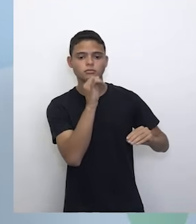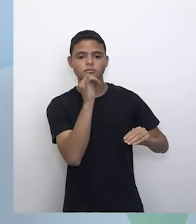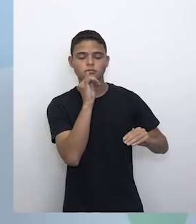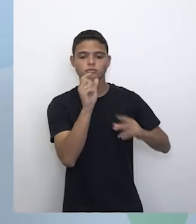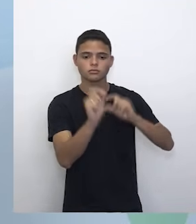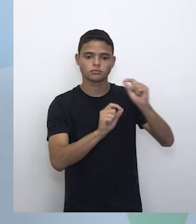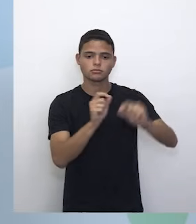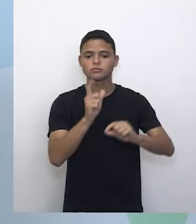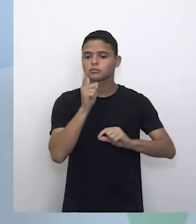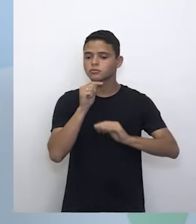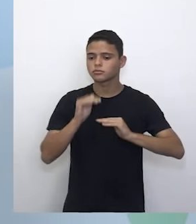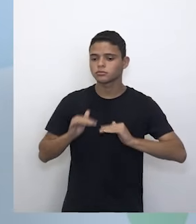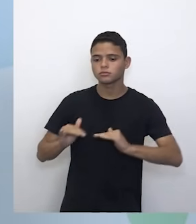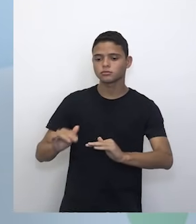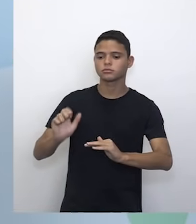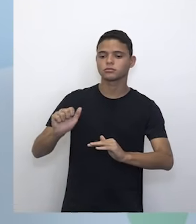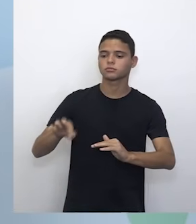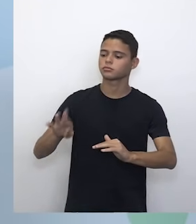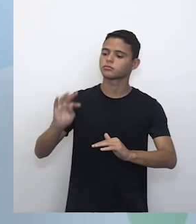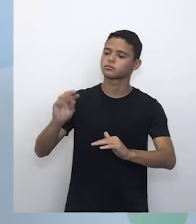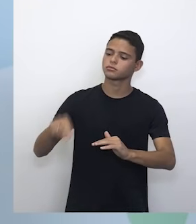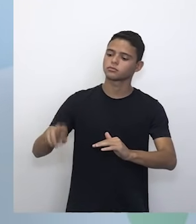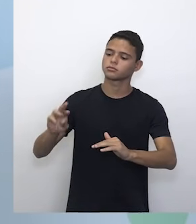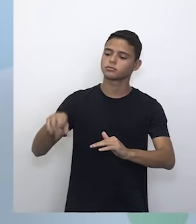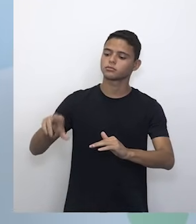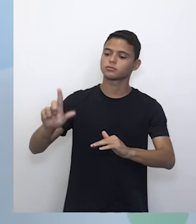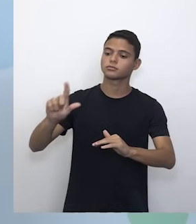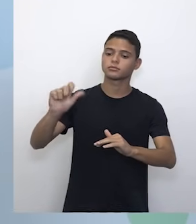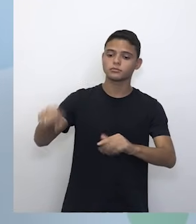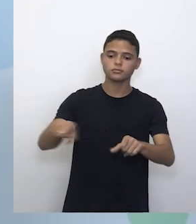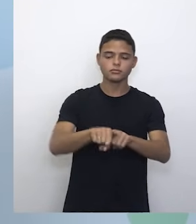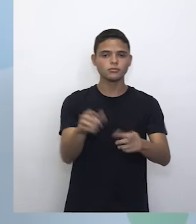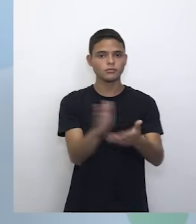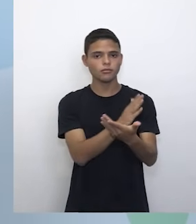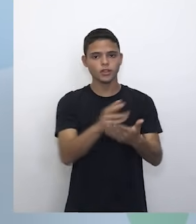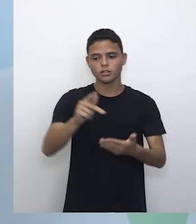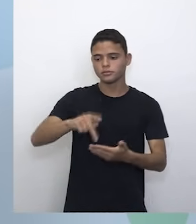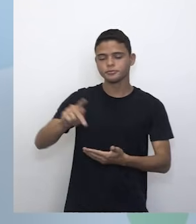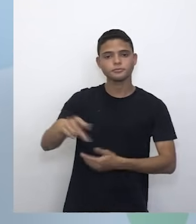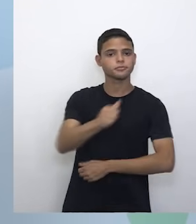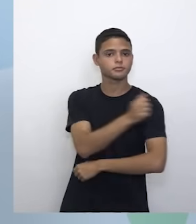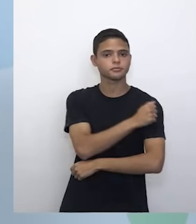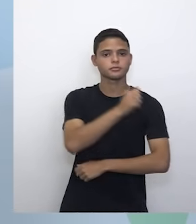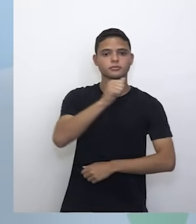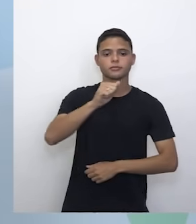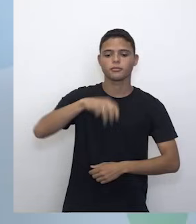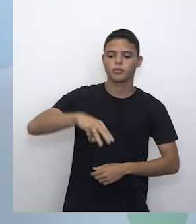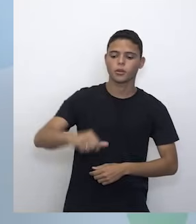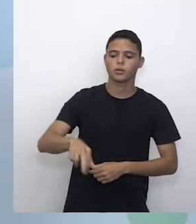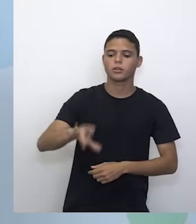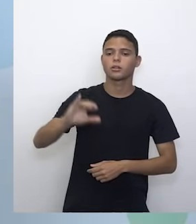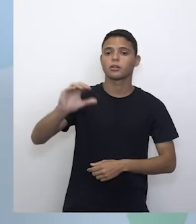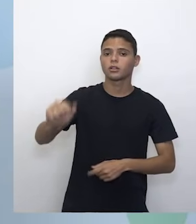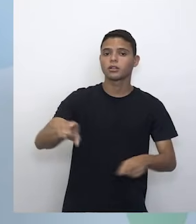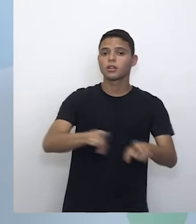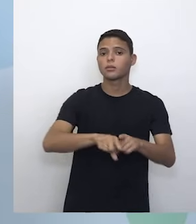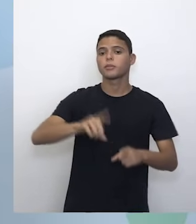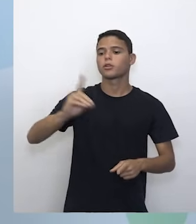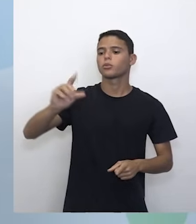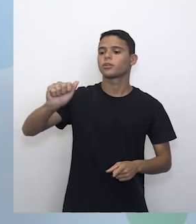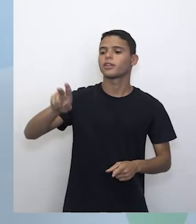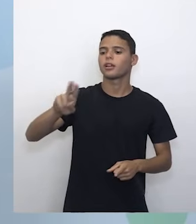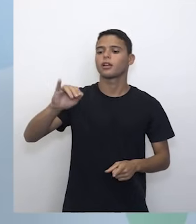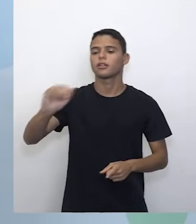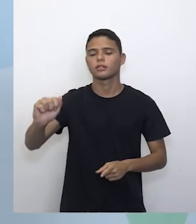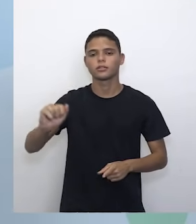Sim. Olha só. Teve aqui os alunos da professora Maria Lúcia, tem o pessoal lá, tem o Davi, né, que é lá da escola Vandic Freitas